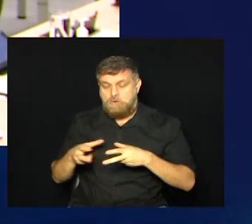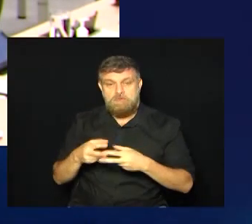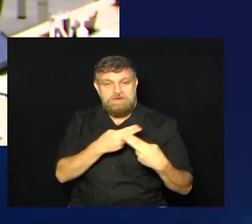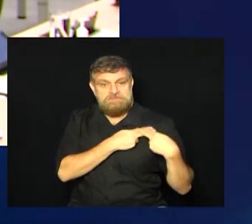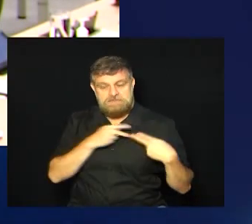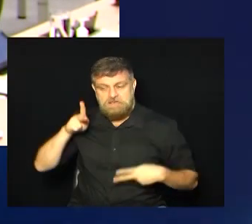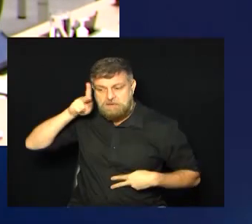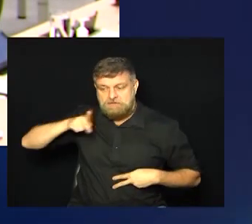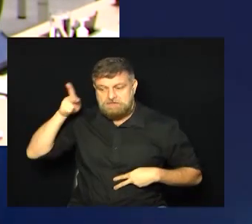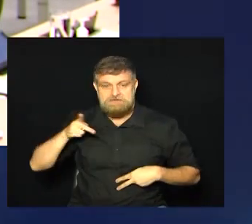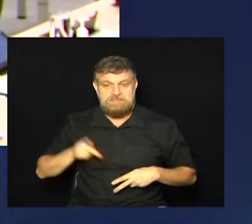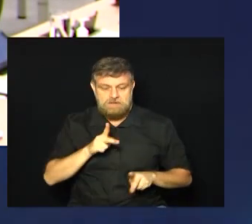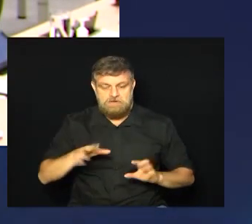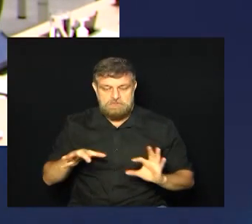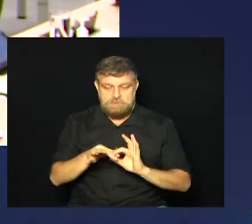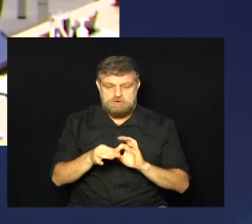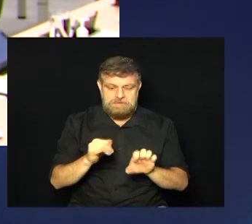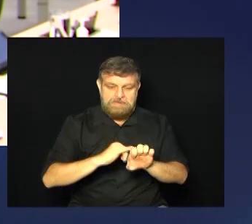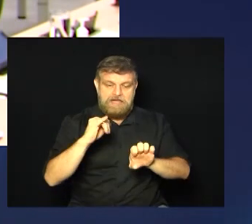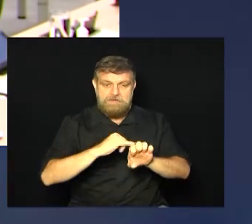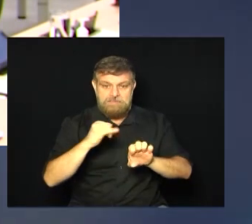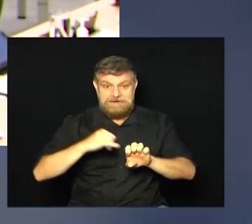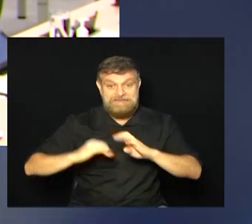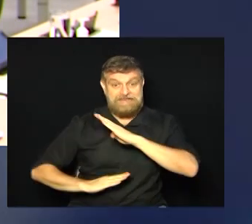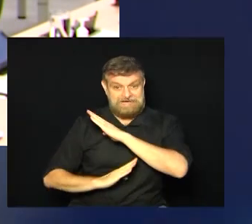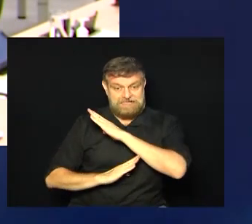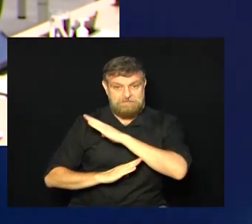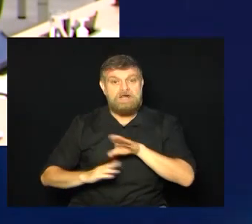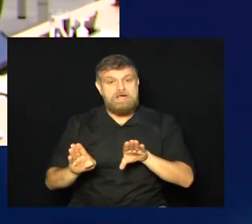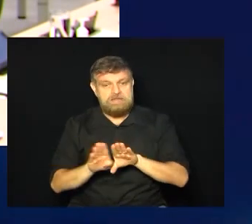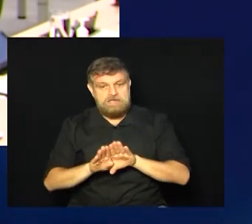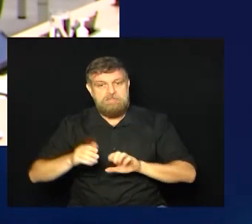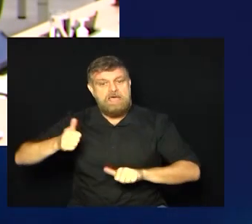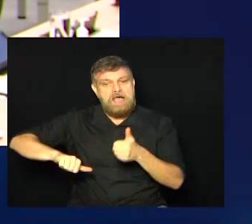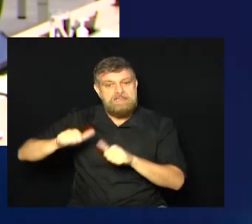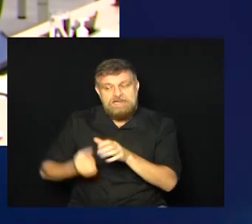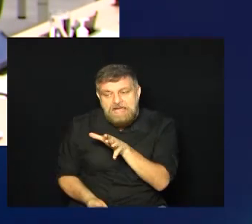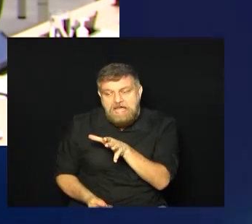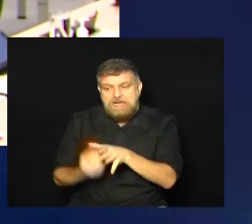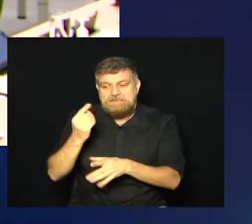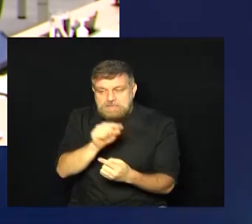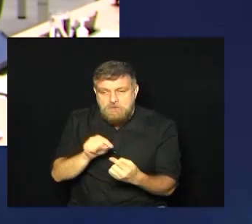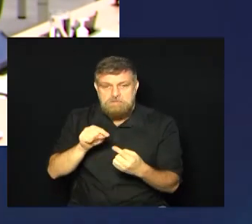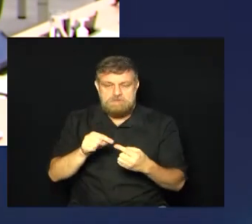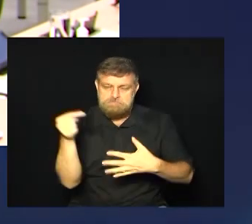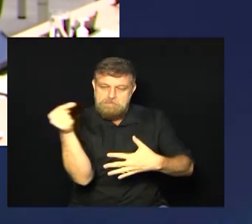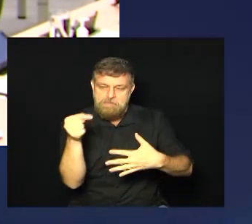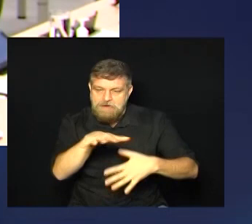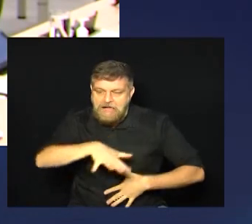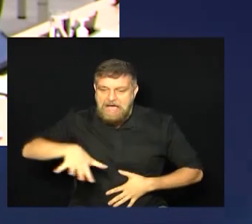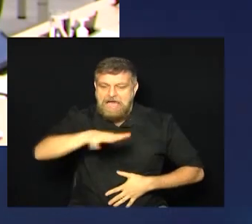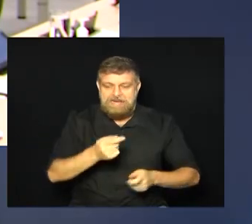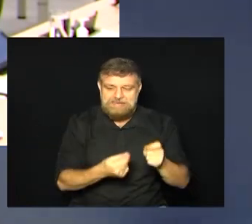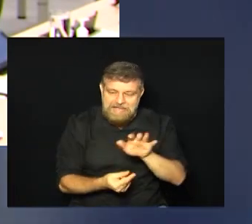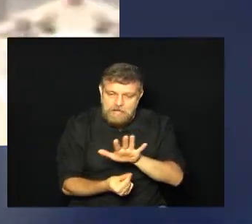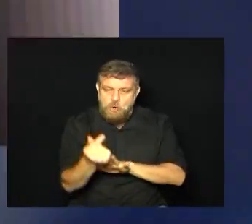Parlamentar de Empreendedorismo e Inovação do Legislativo, também analisa a criação para os diversos setores da